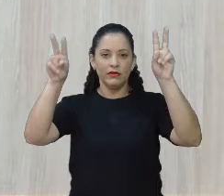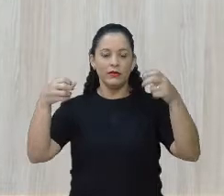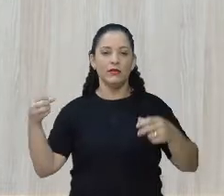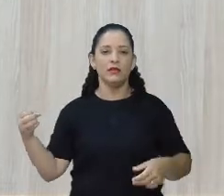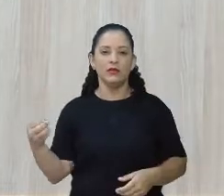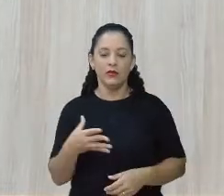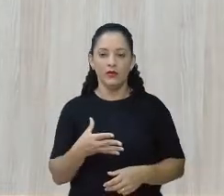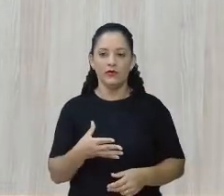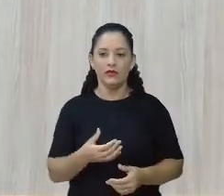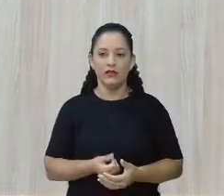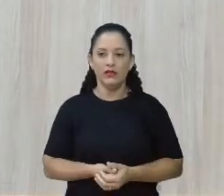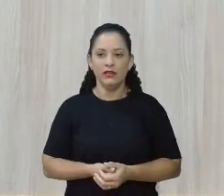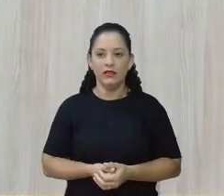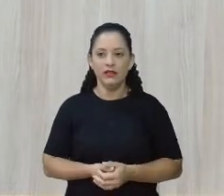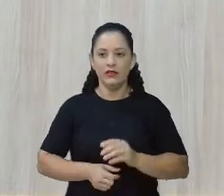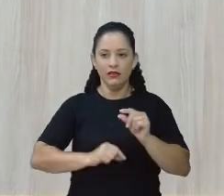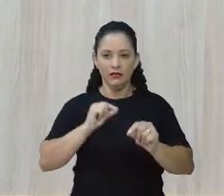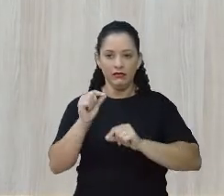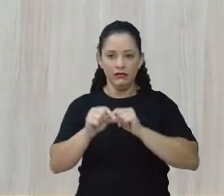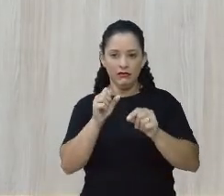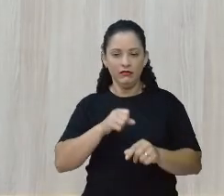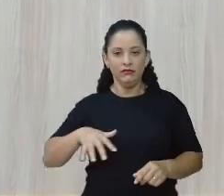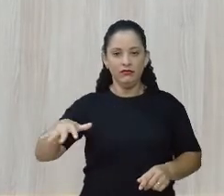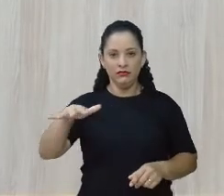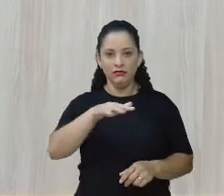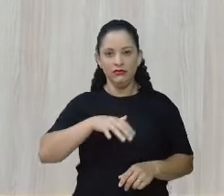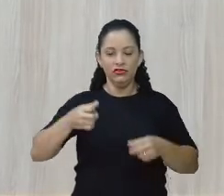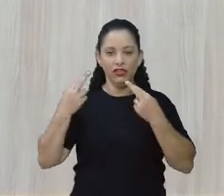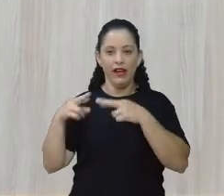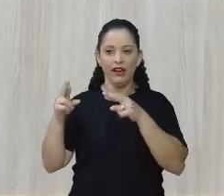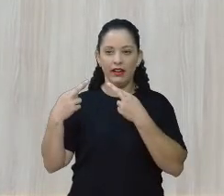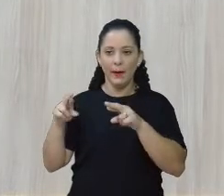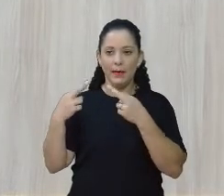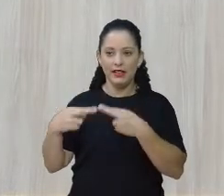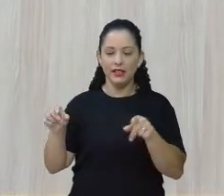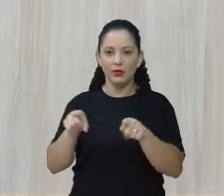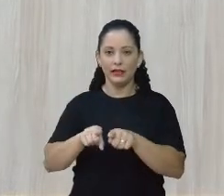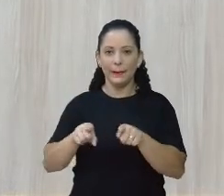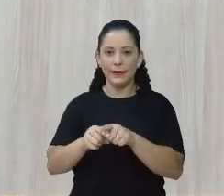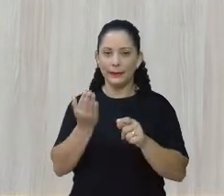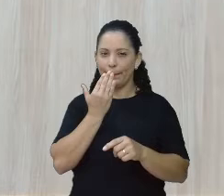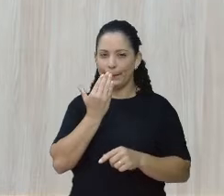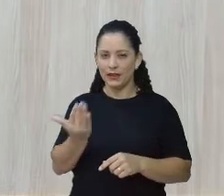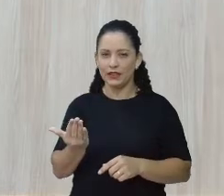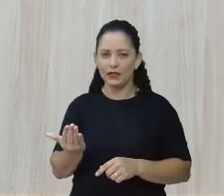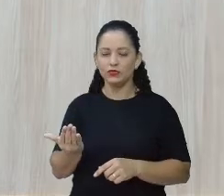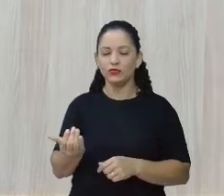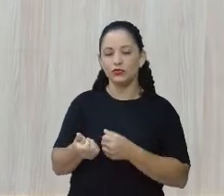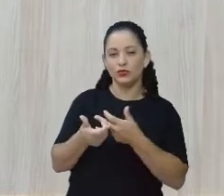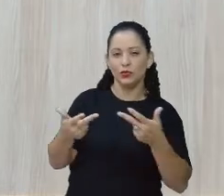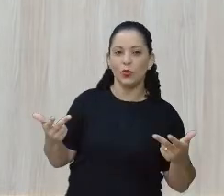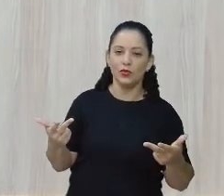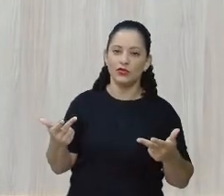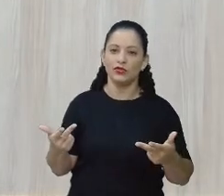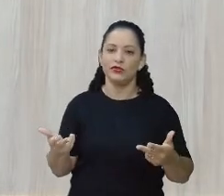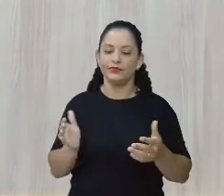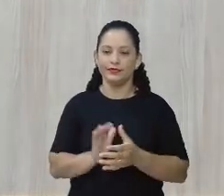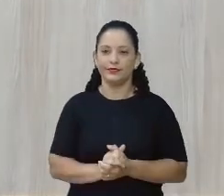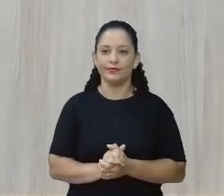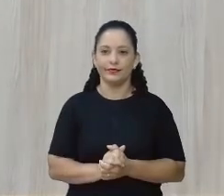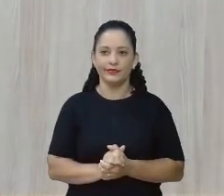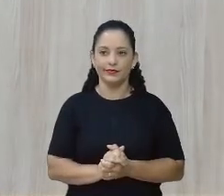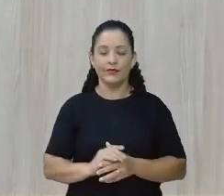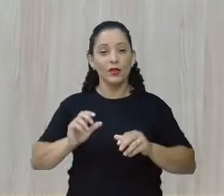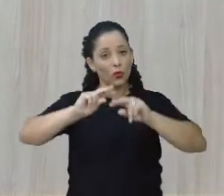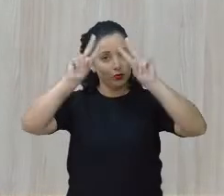a gente começa falando sobre espaços de reclamação e de envio de solicitações, né? A gente vai recuperar aí o que a gente já viu